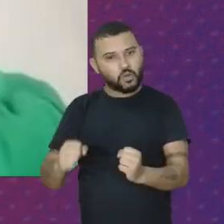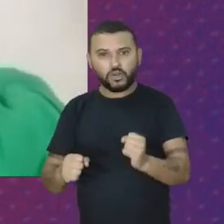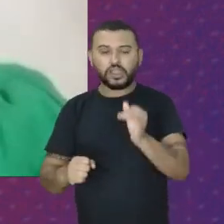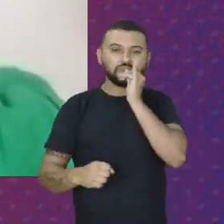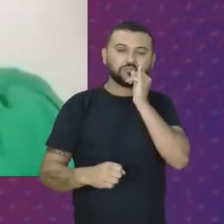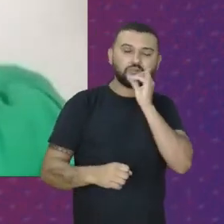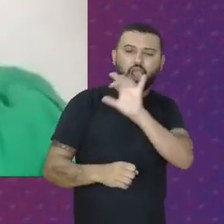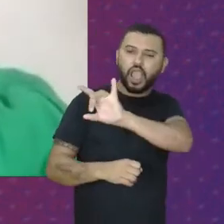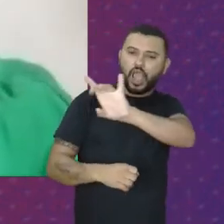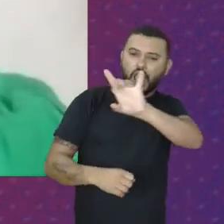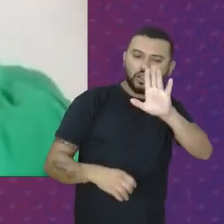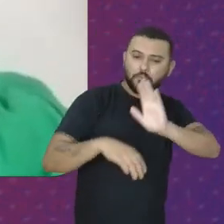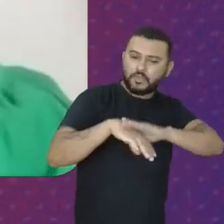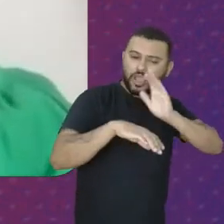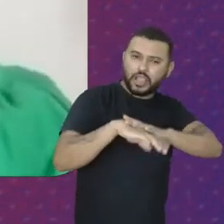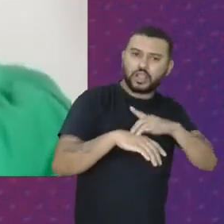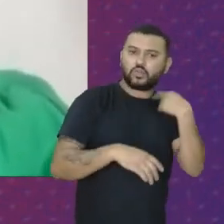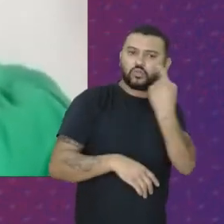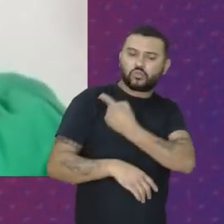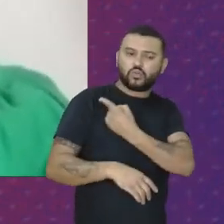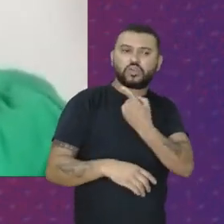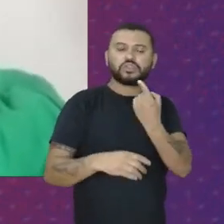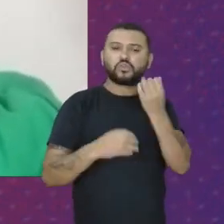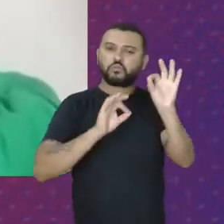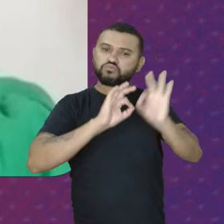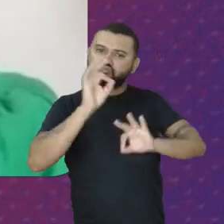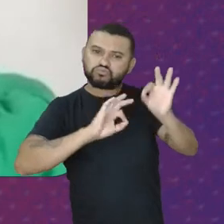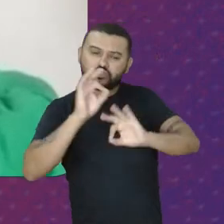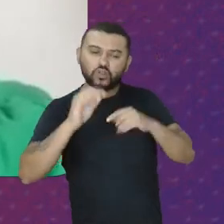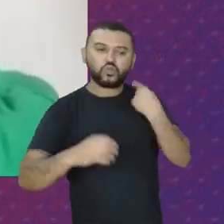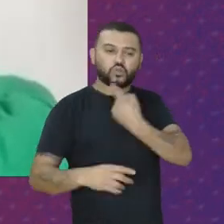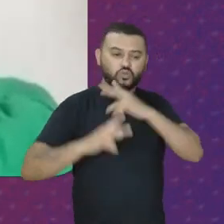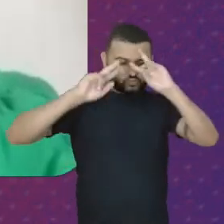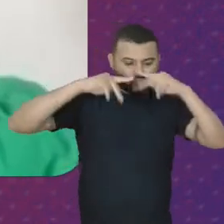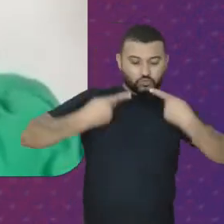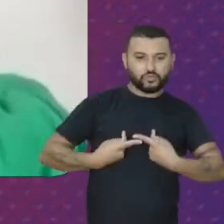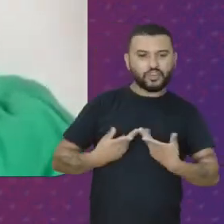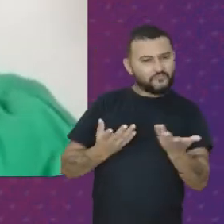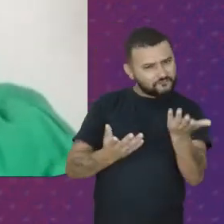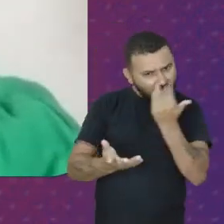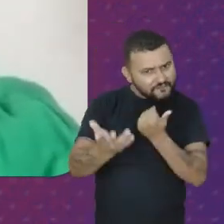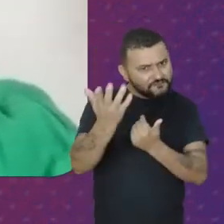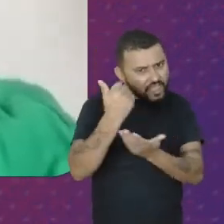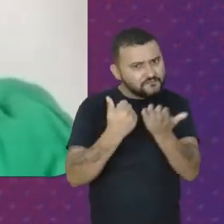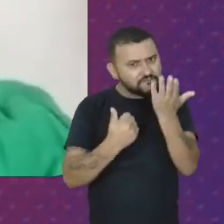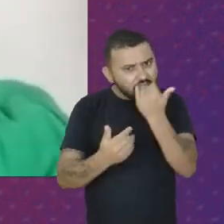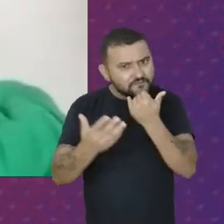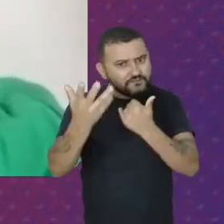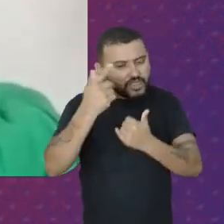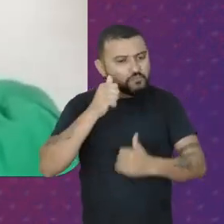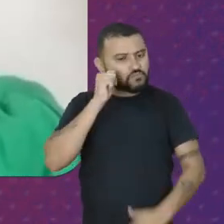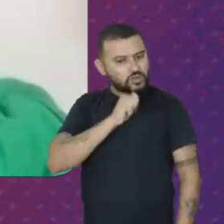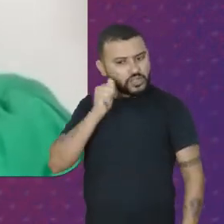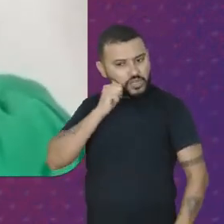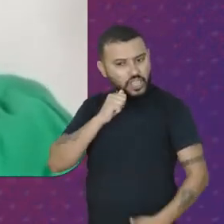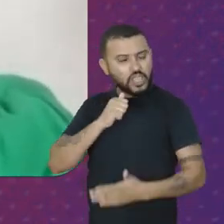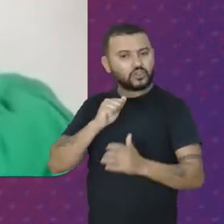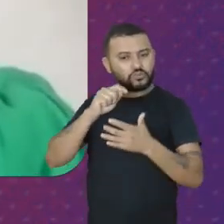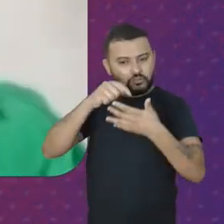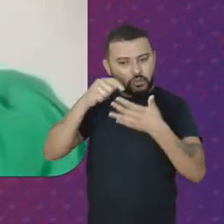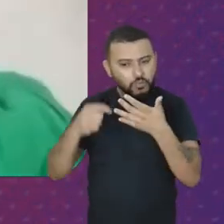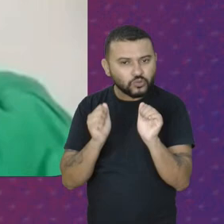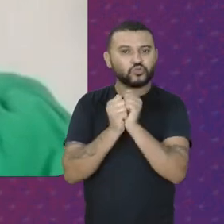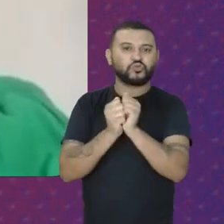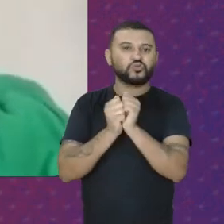cada vez mais nos constituirmos como humanos. Vem conosco, vem com elas por elas.